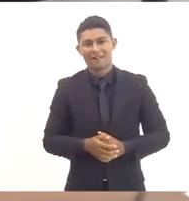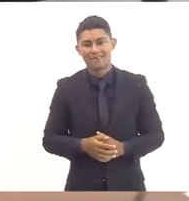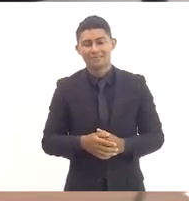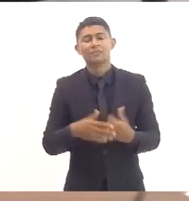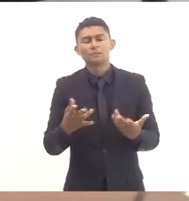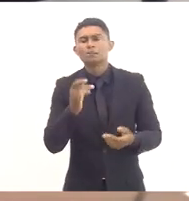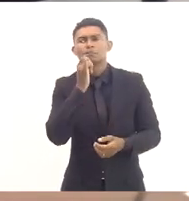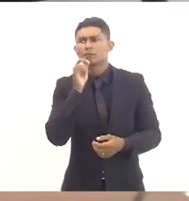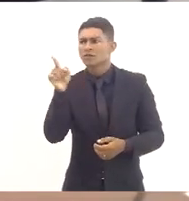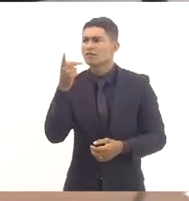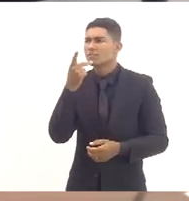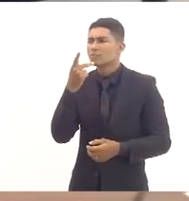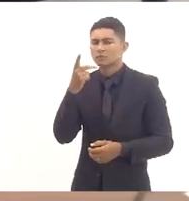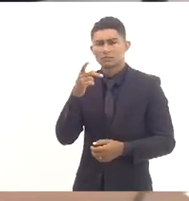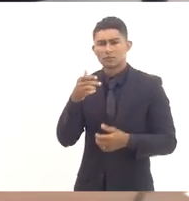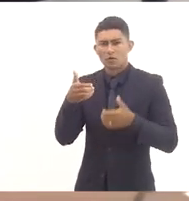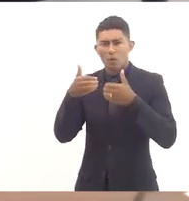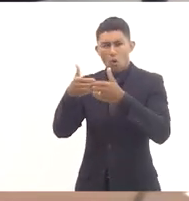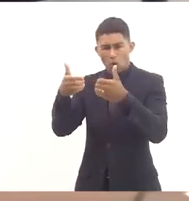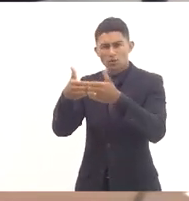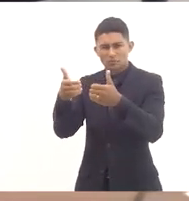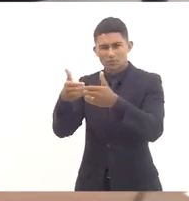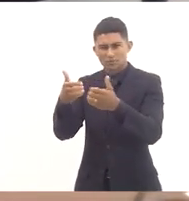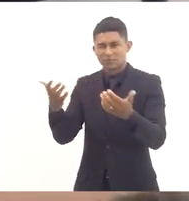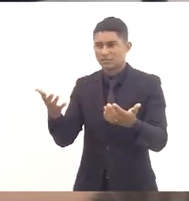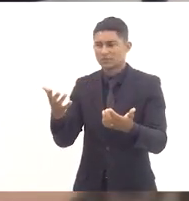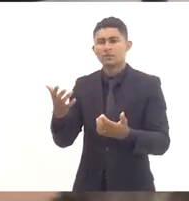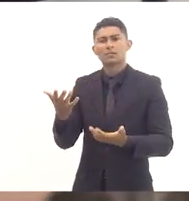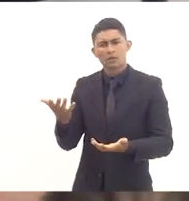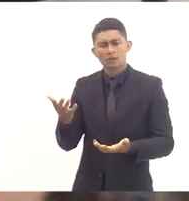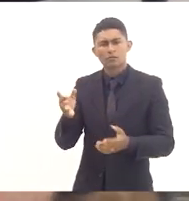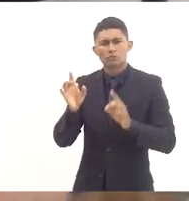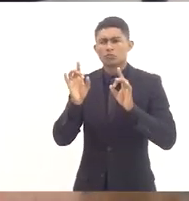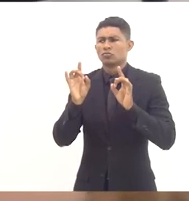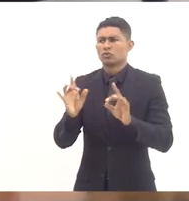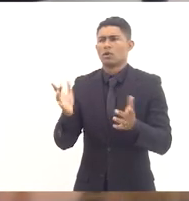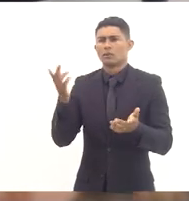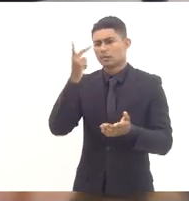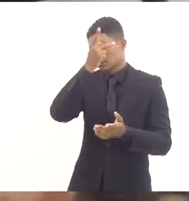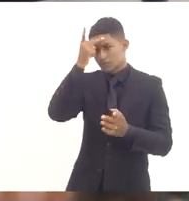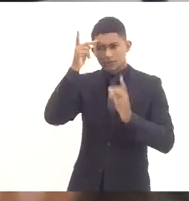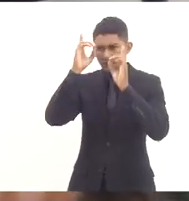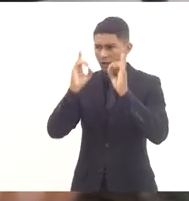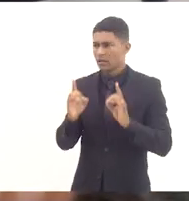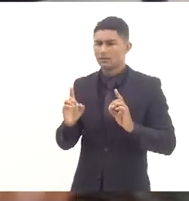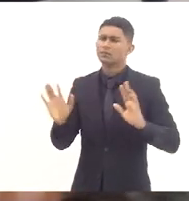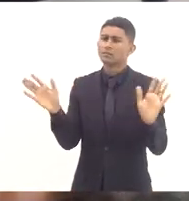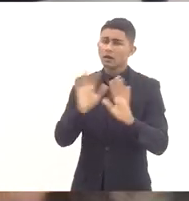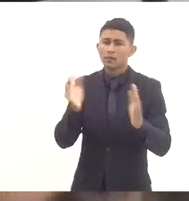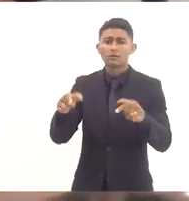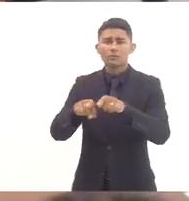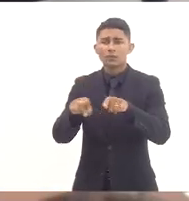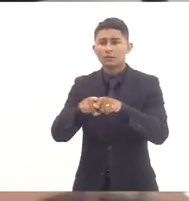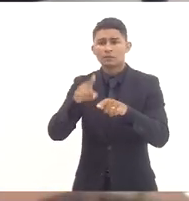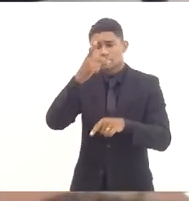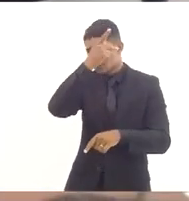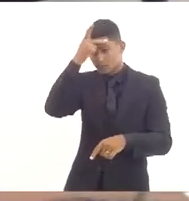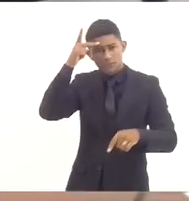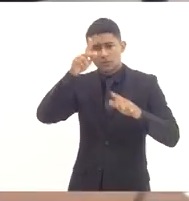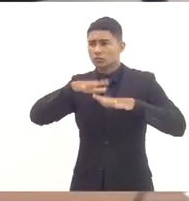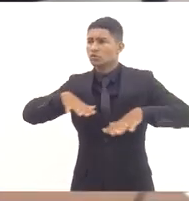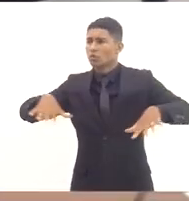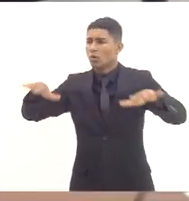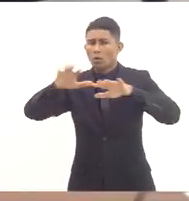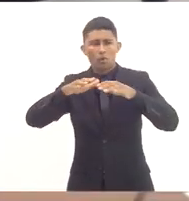questão do transporte público não é só para pessoa que tem algum tipo de deficiência até o cidadão comum hoje você